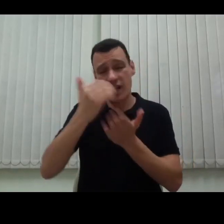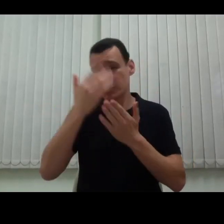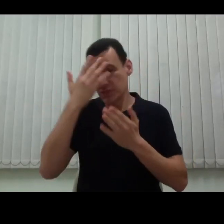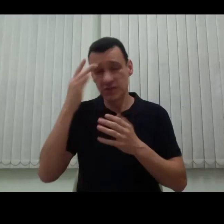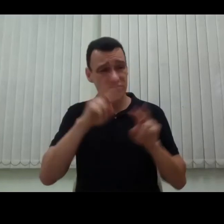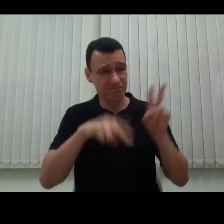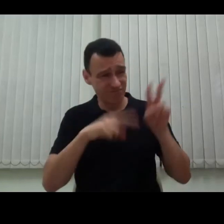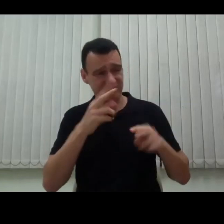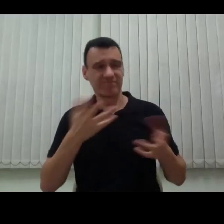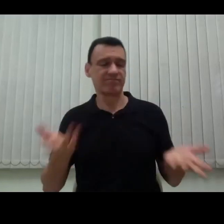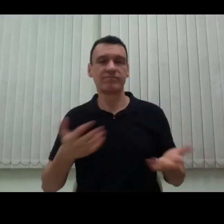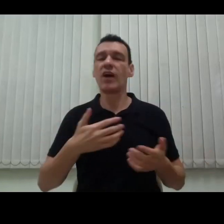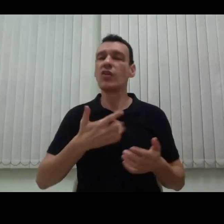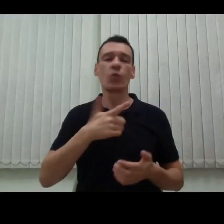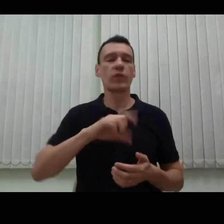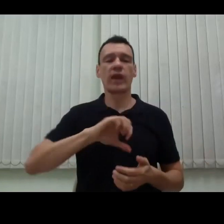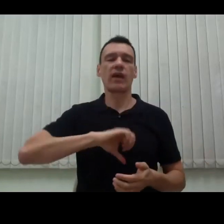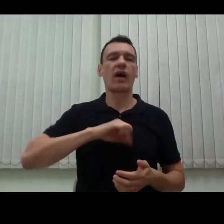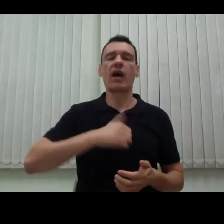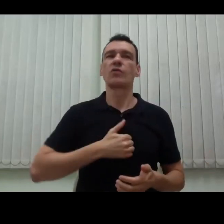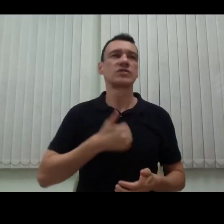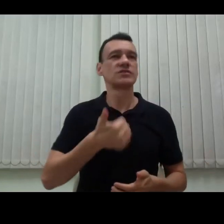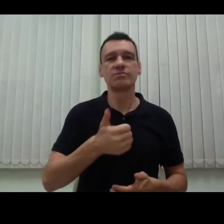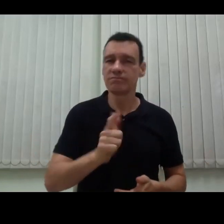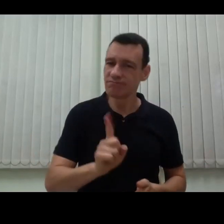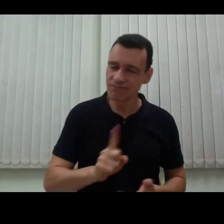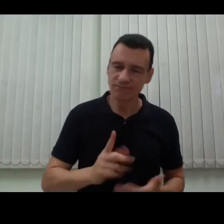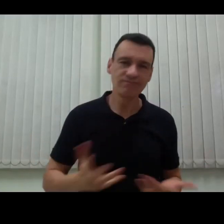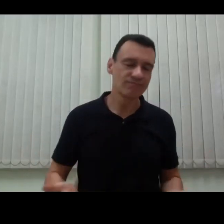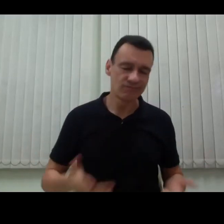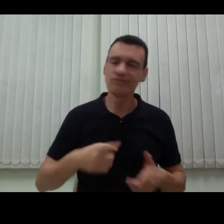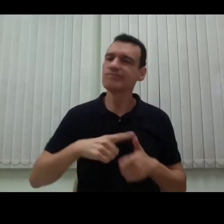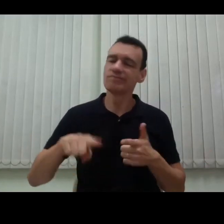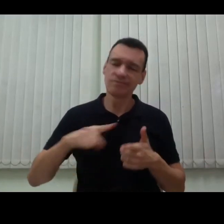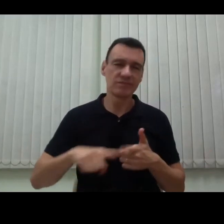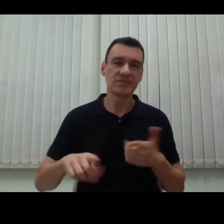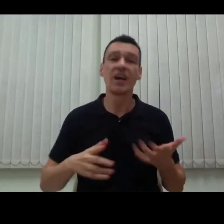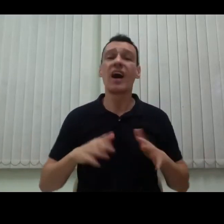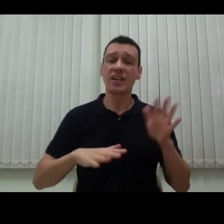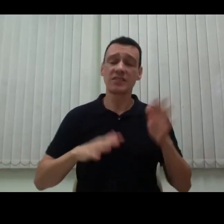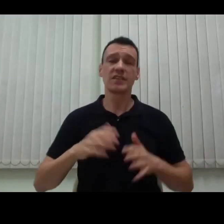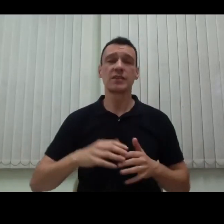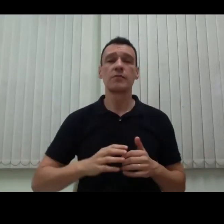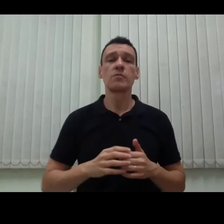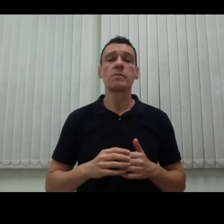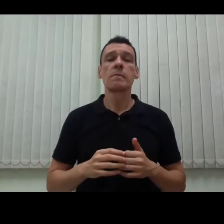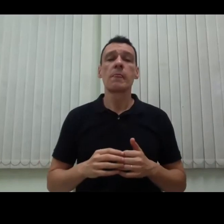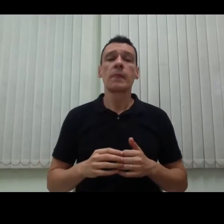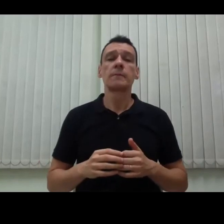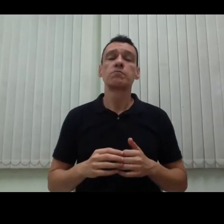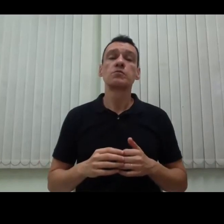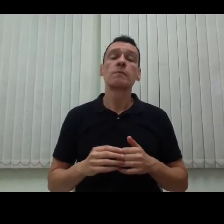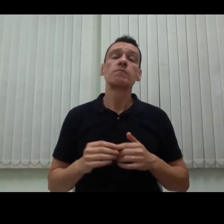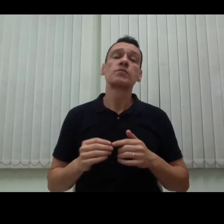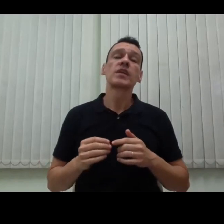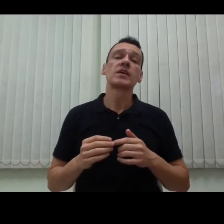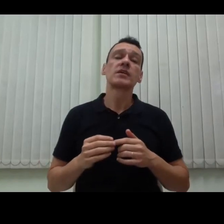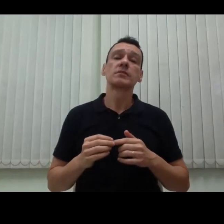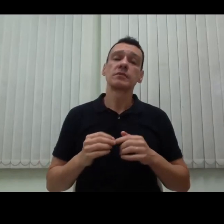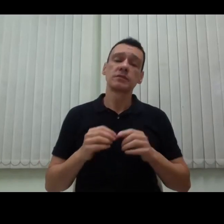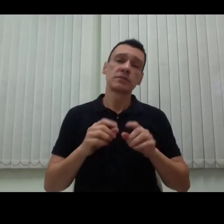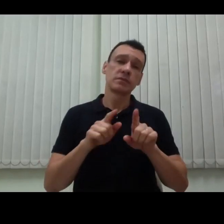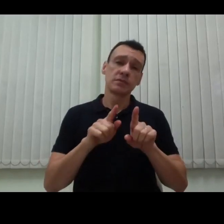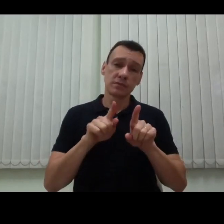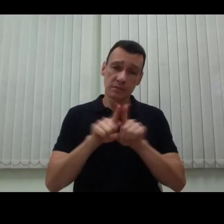só ressaltar aqui, atinge a identidade, a autoestima, mas não só da população negra, da população